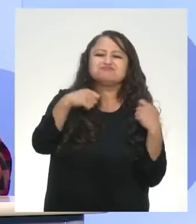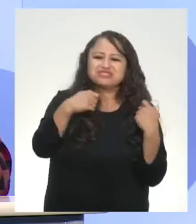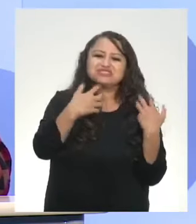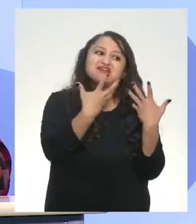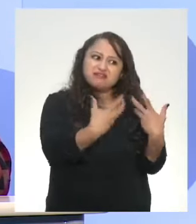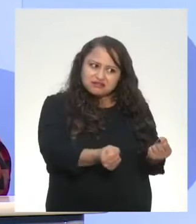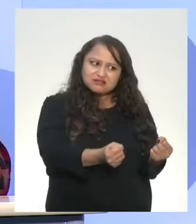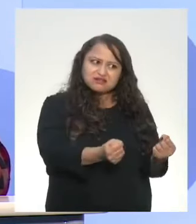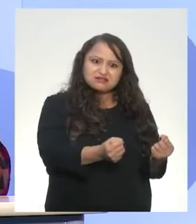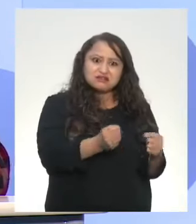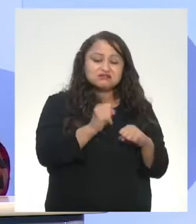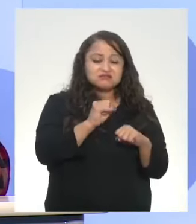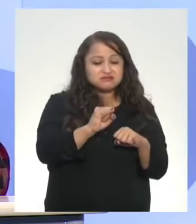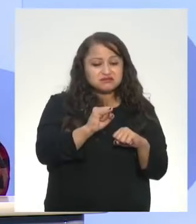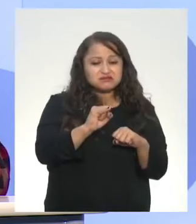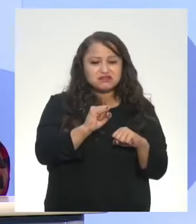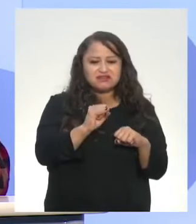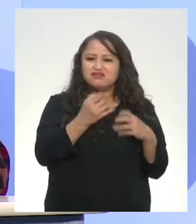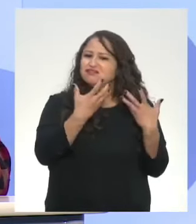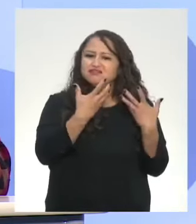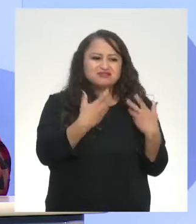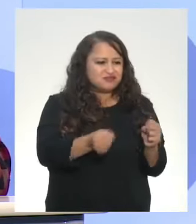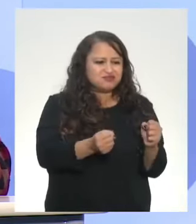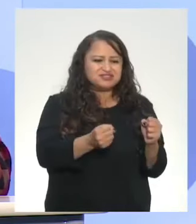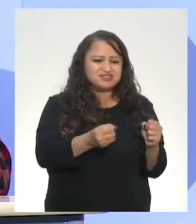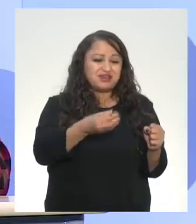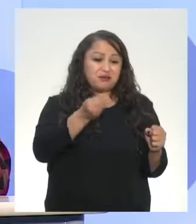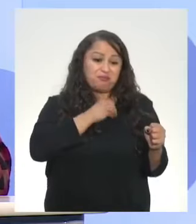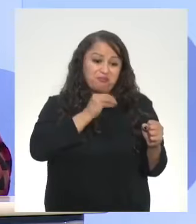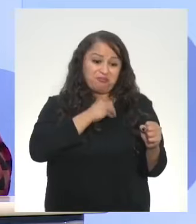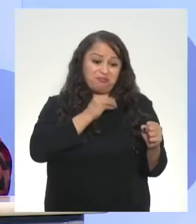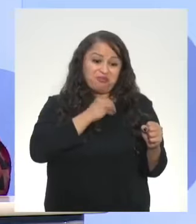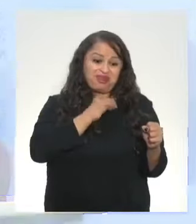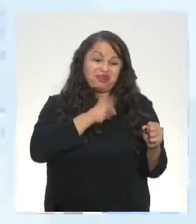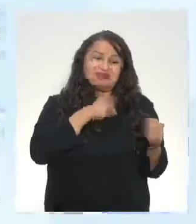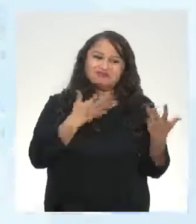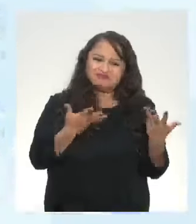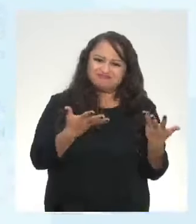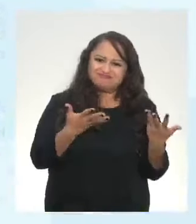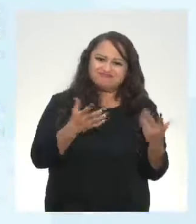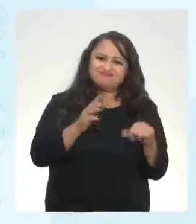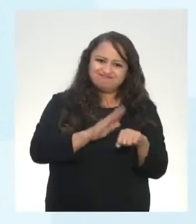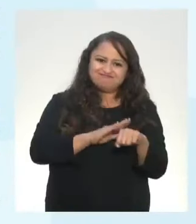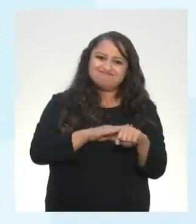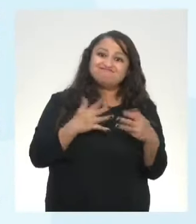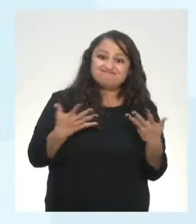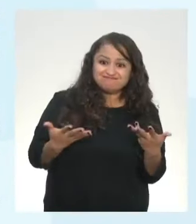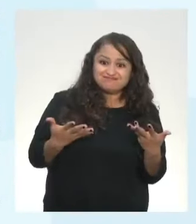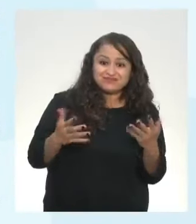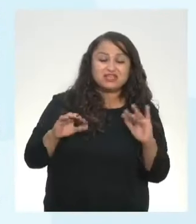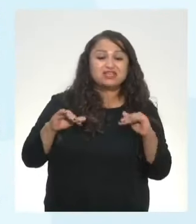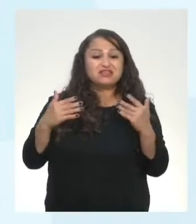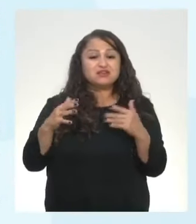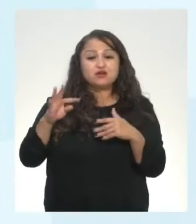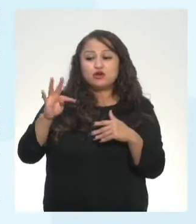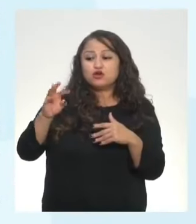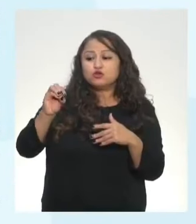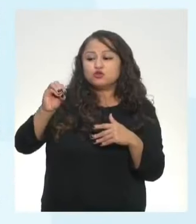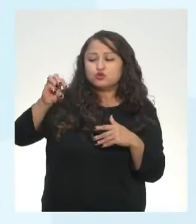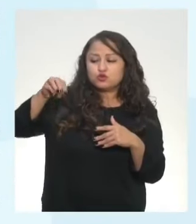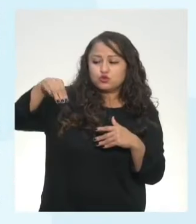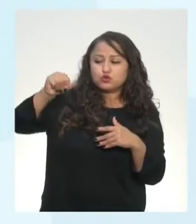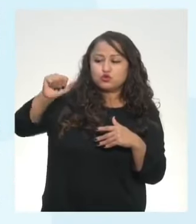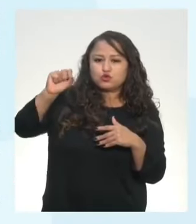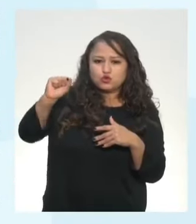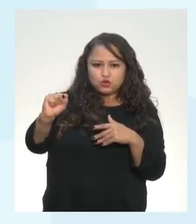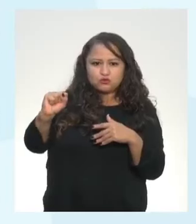você fizer isso, você está enrascado. E tem um outro escritor aí, que é o Thomas Hobbes, que na sua obra O Leviatã